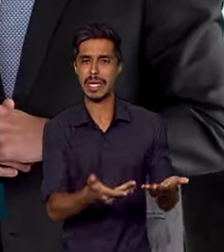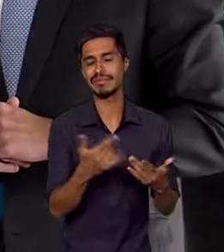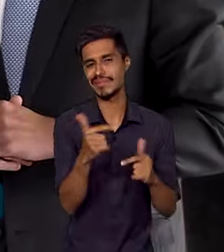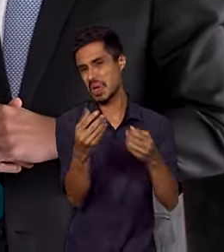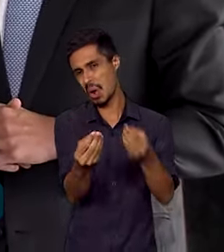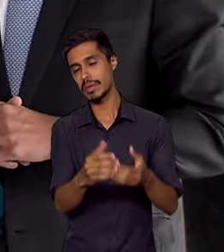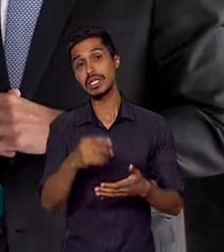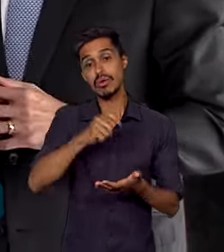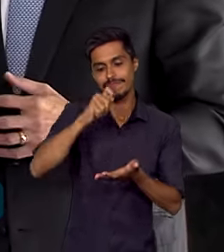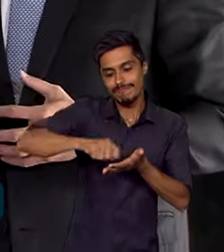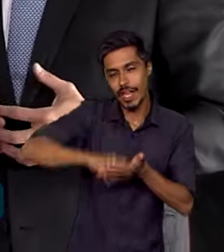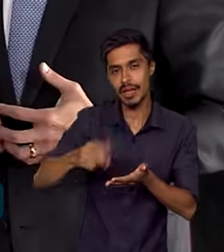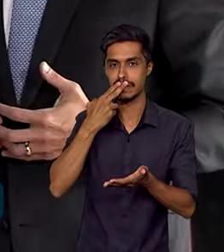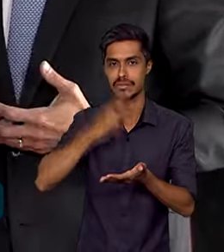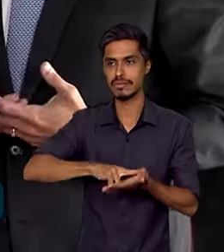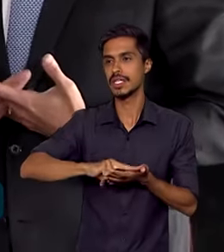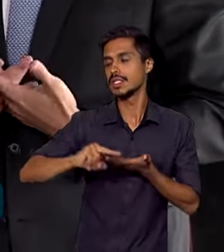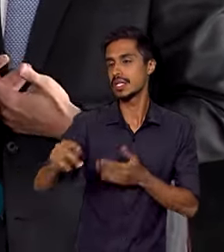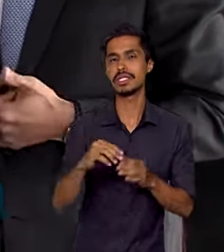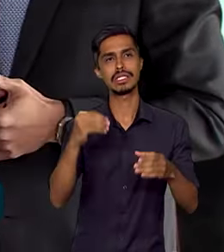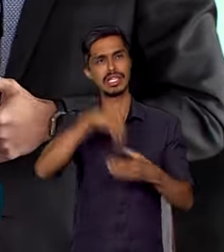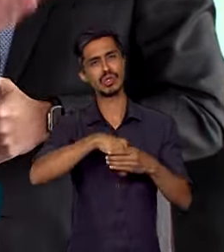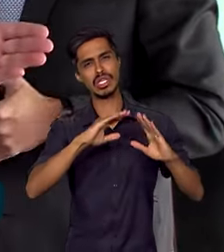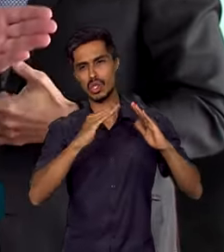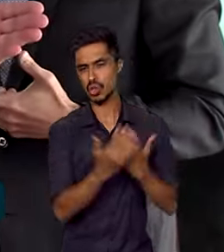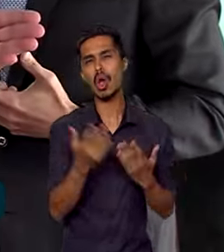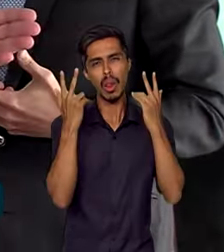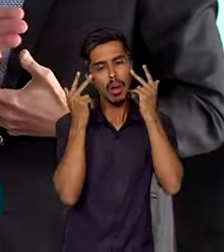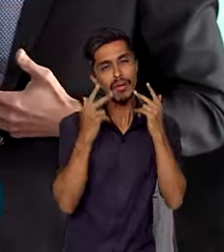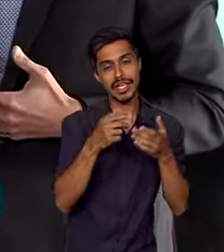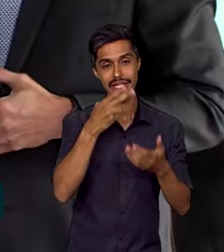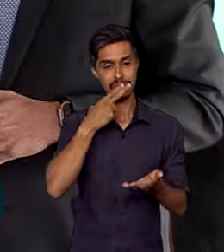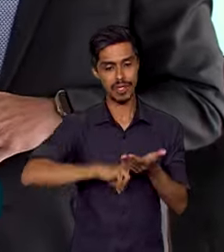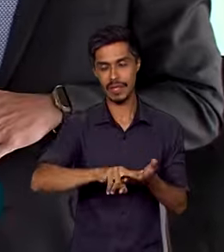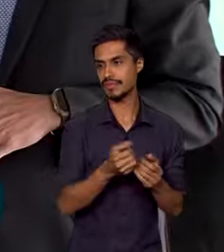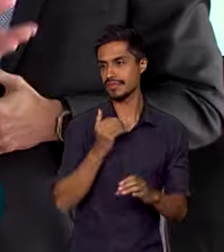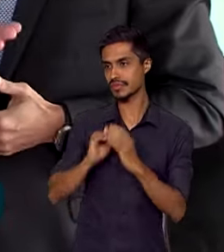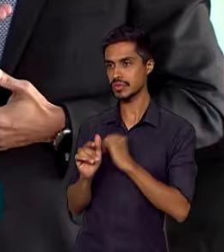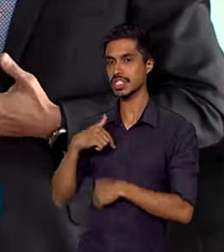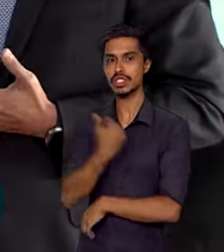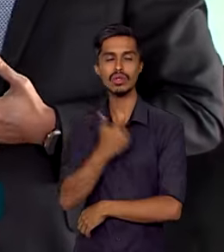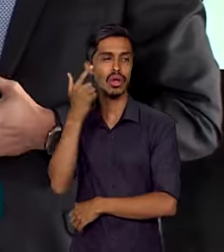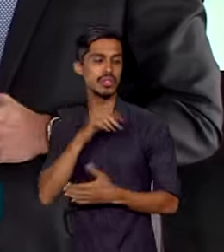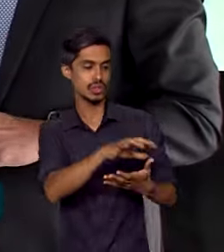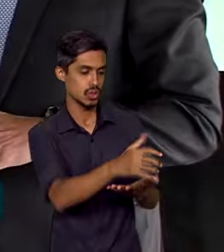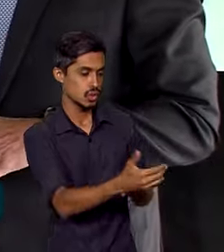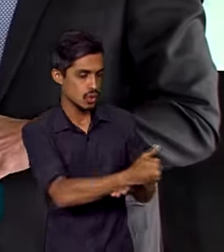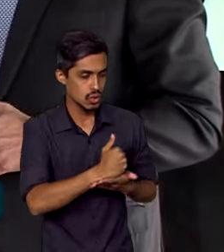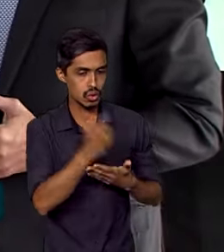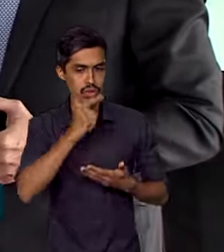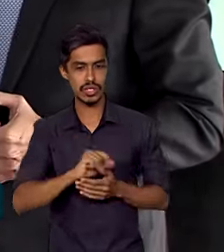crianças escrevem as cartas, geralmente nas escolas, e essas cartas são disponibilizadas para que a gente consiga, junto à